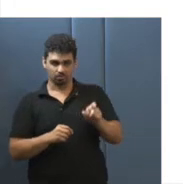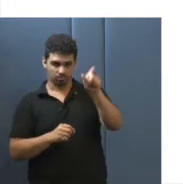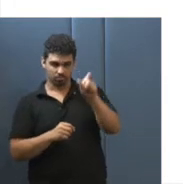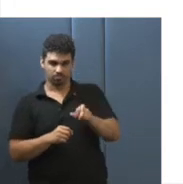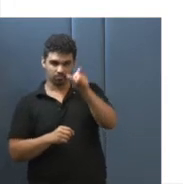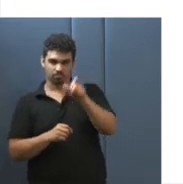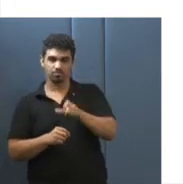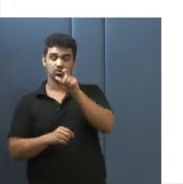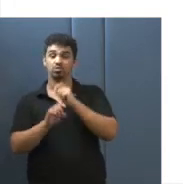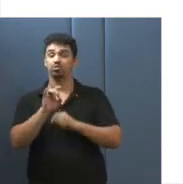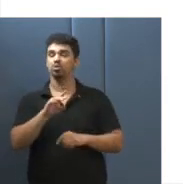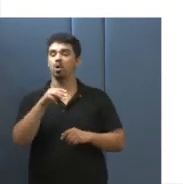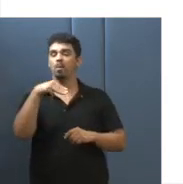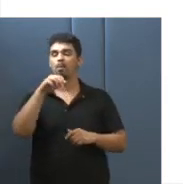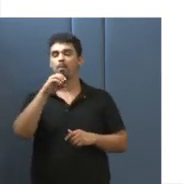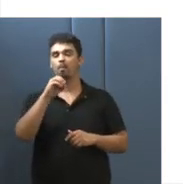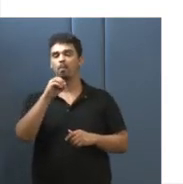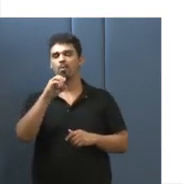Moçambique